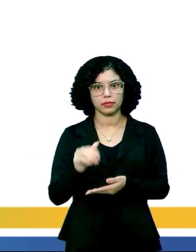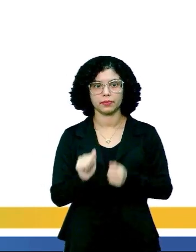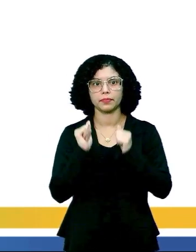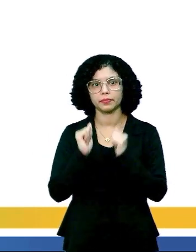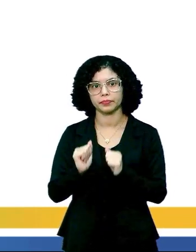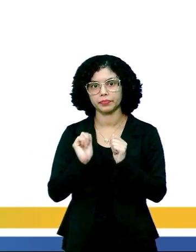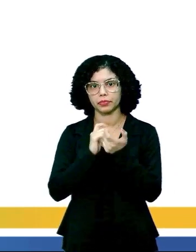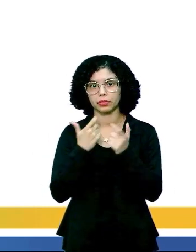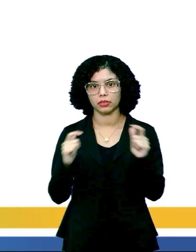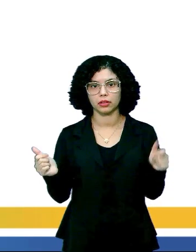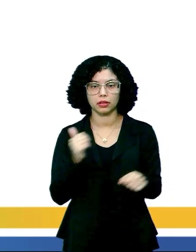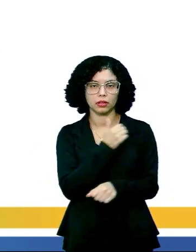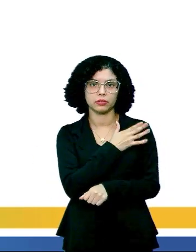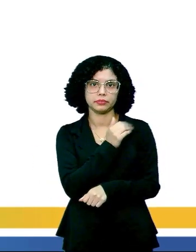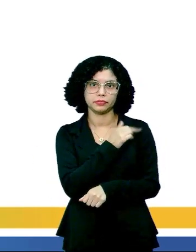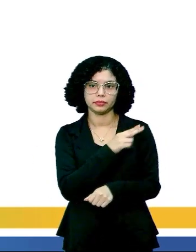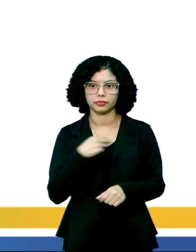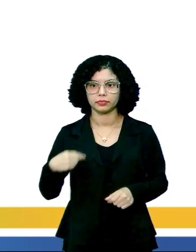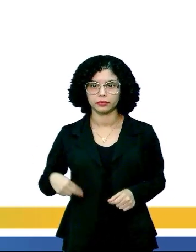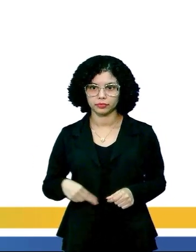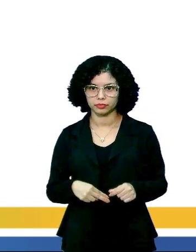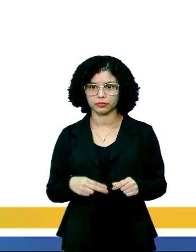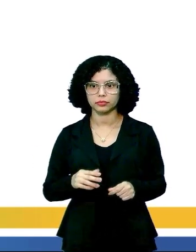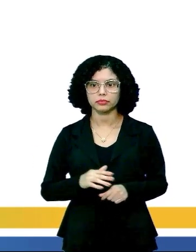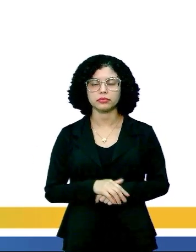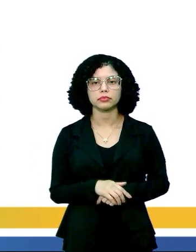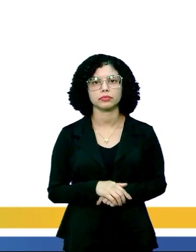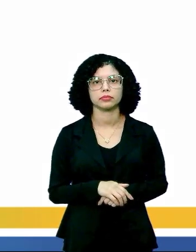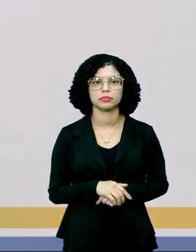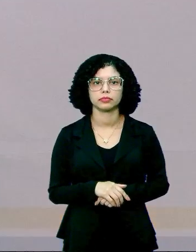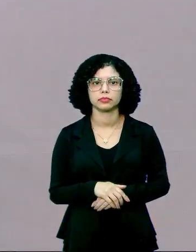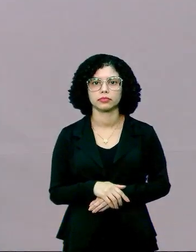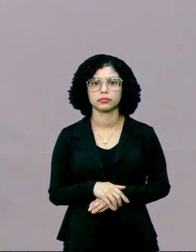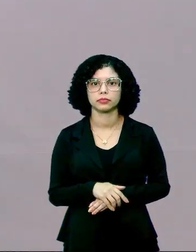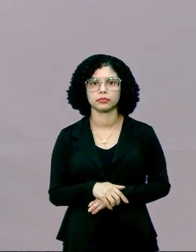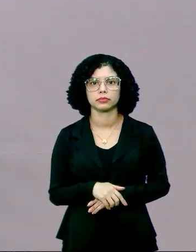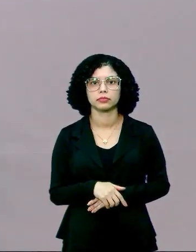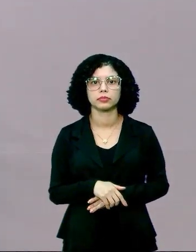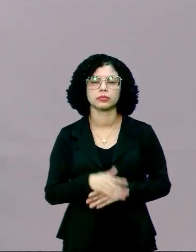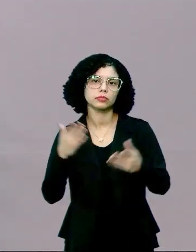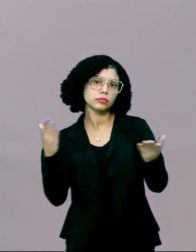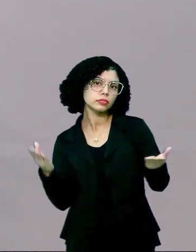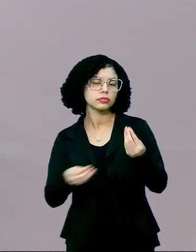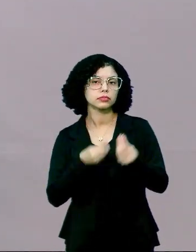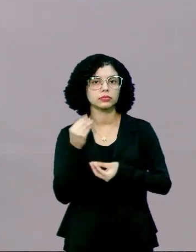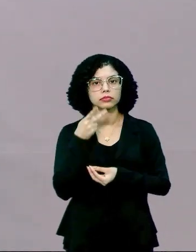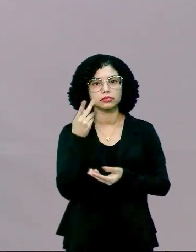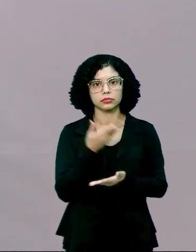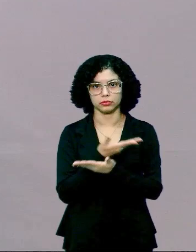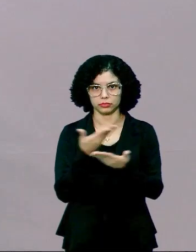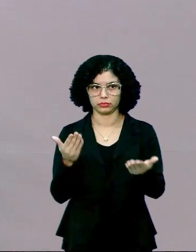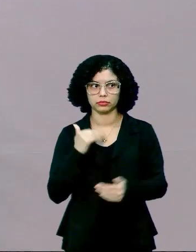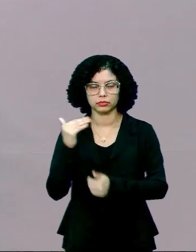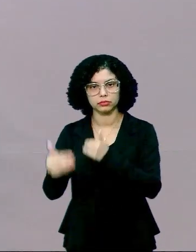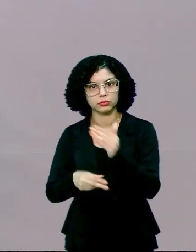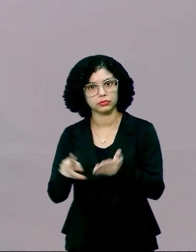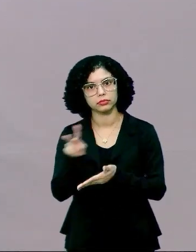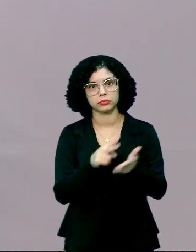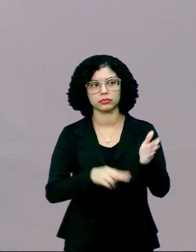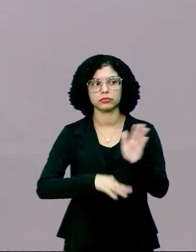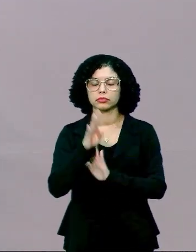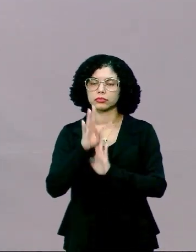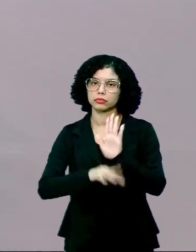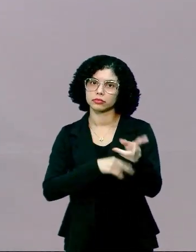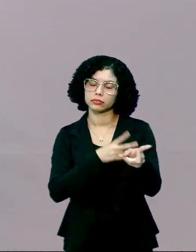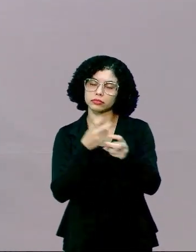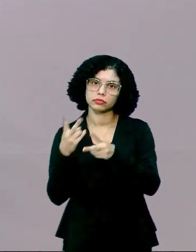pode contribuir para o aumento do preconceito na China. Como eu falei para vocês também, durante a leitura do texto,